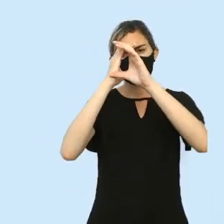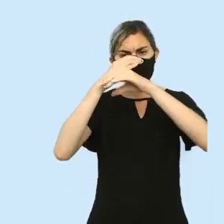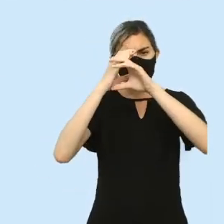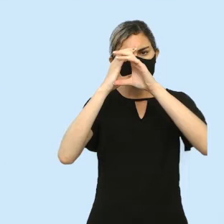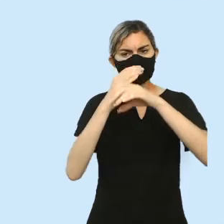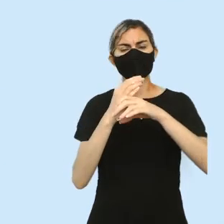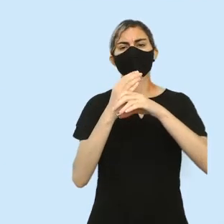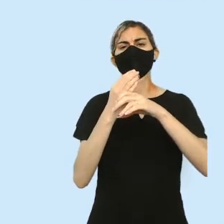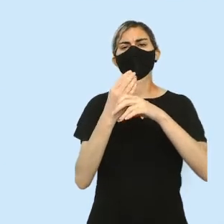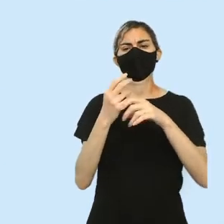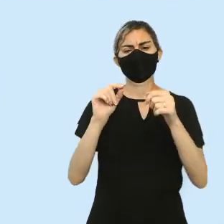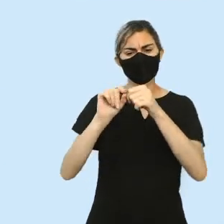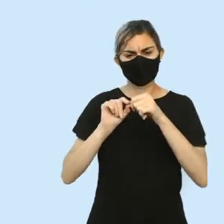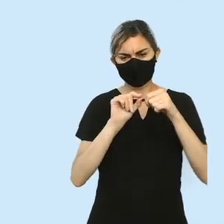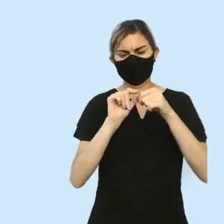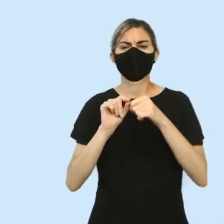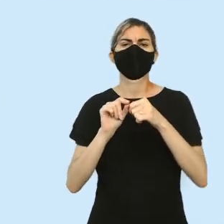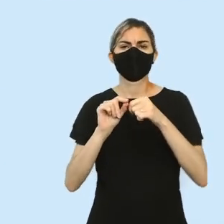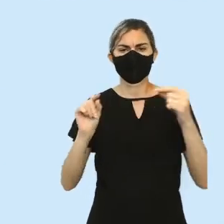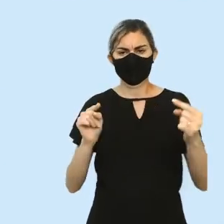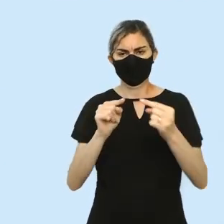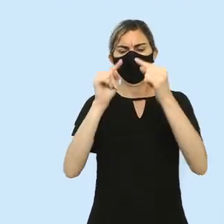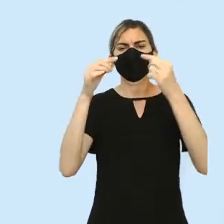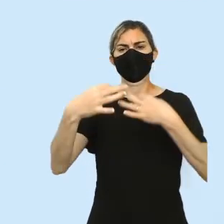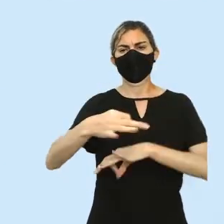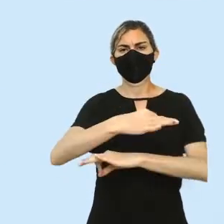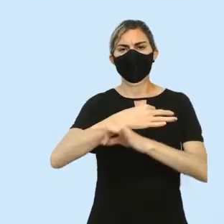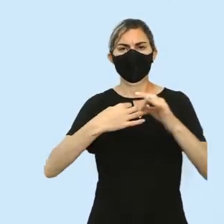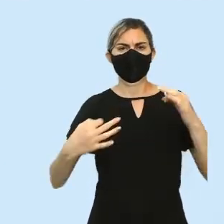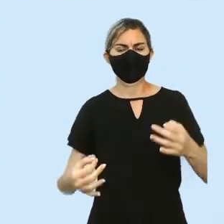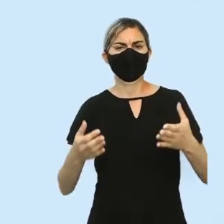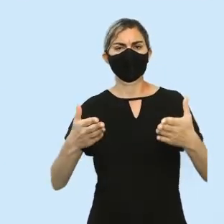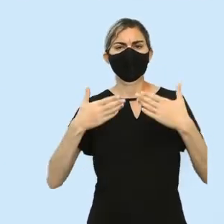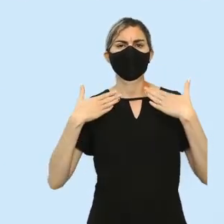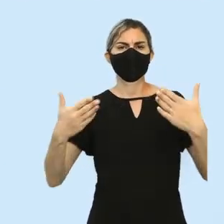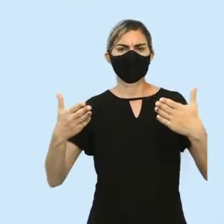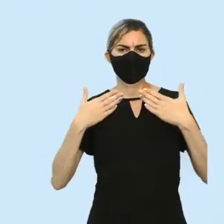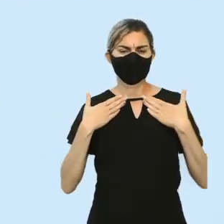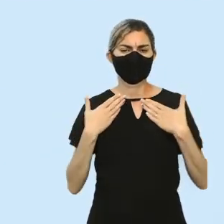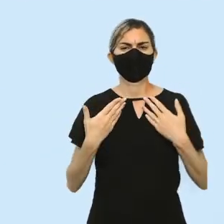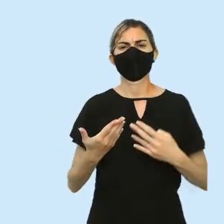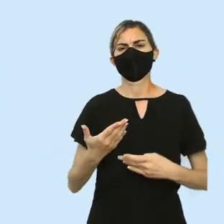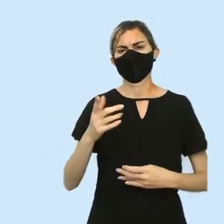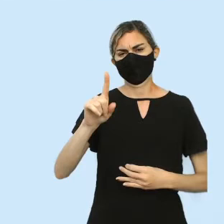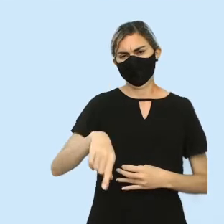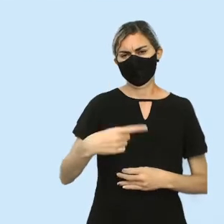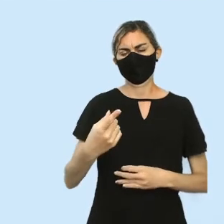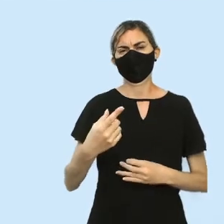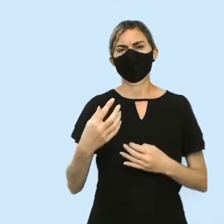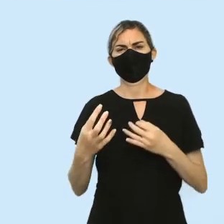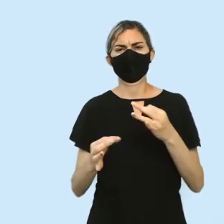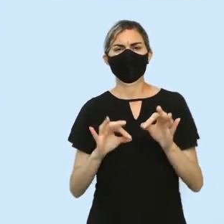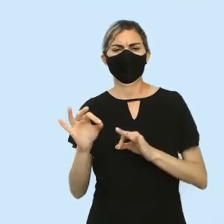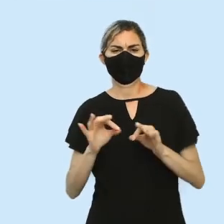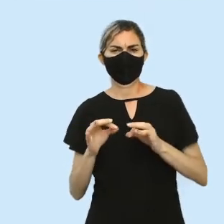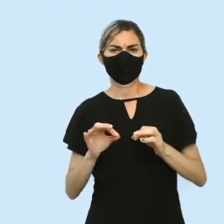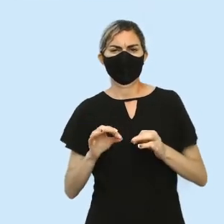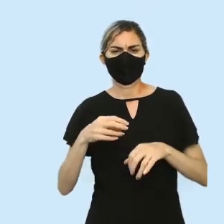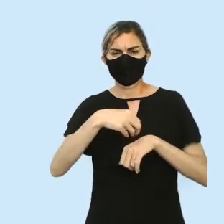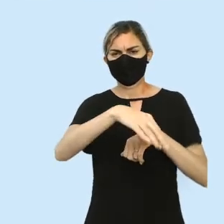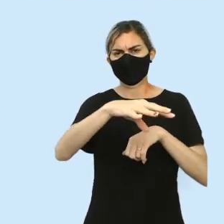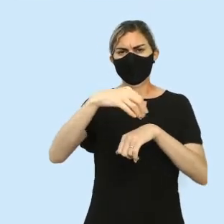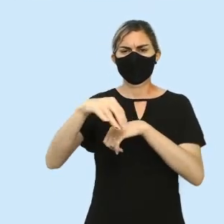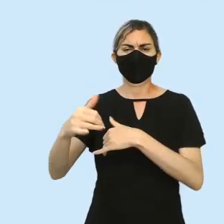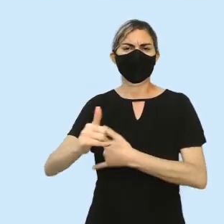microscópico, produz entre os choques moleculares calor. Então, calor é uma forma de se